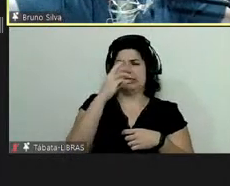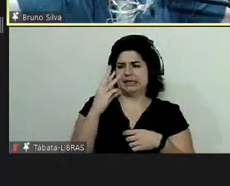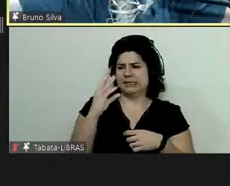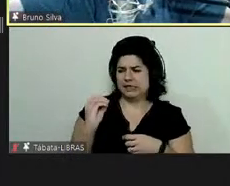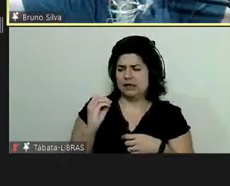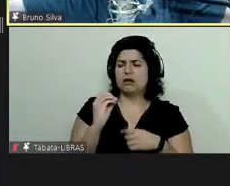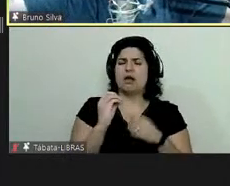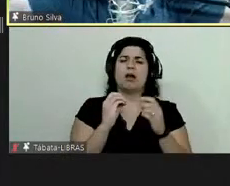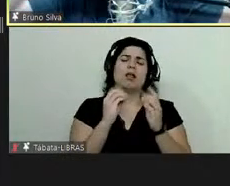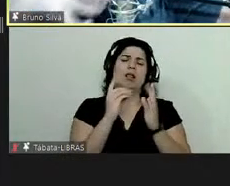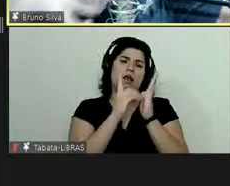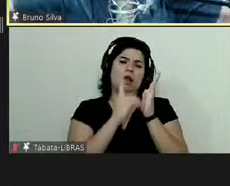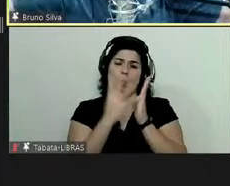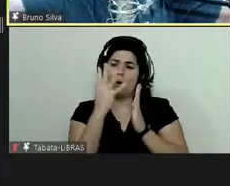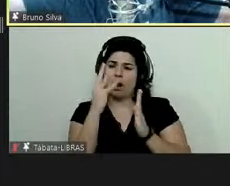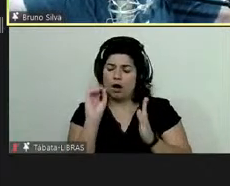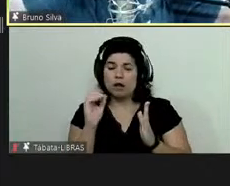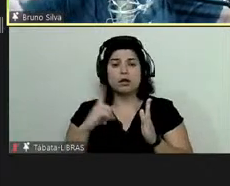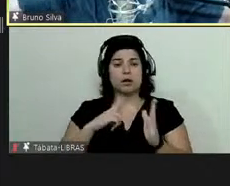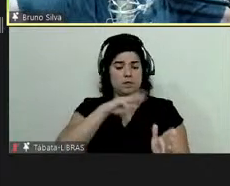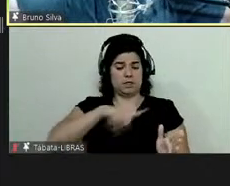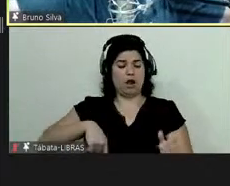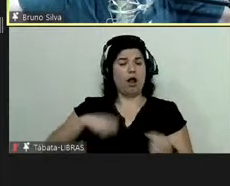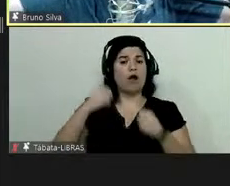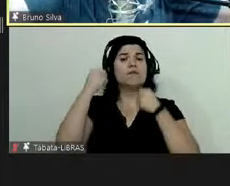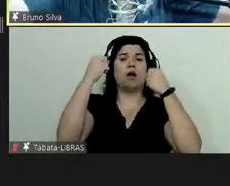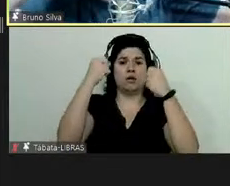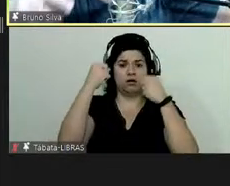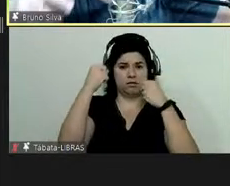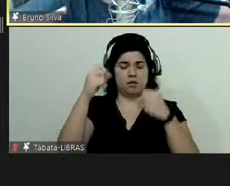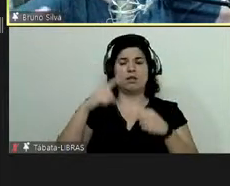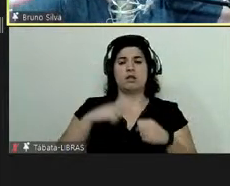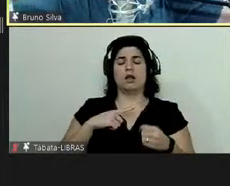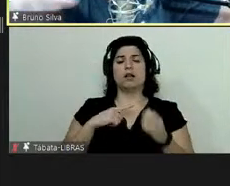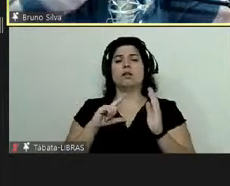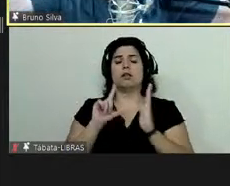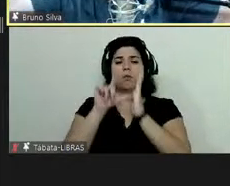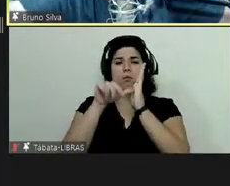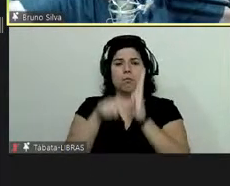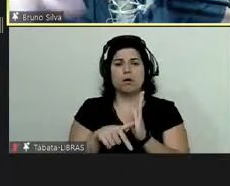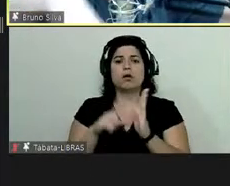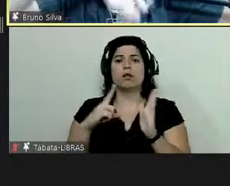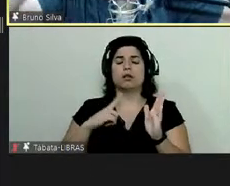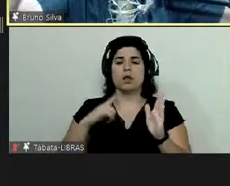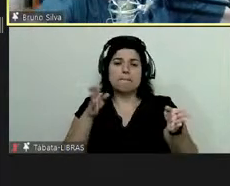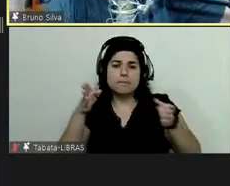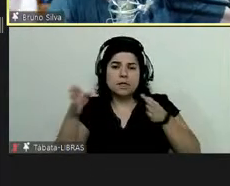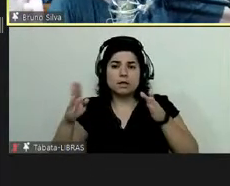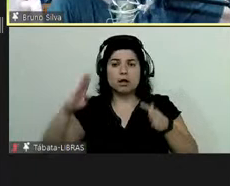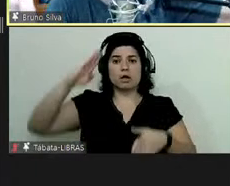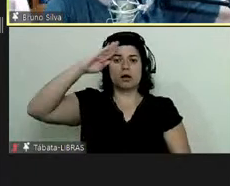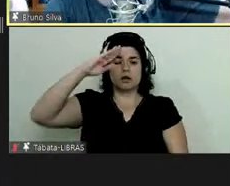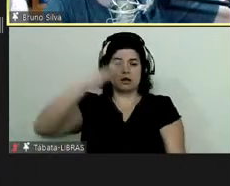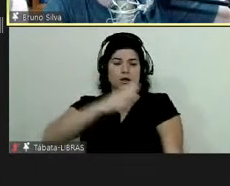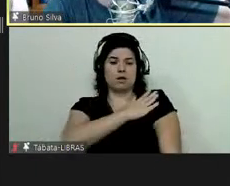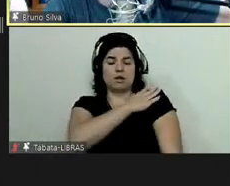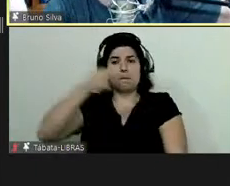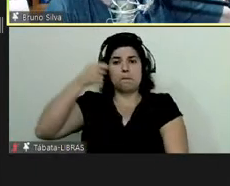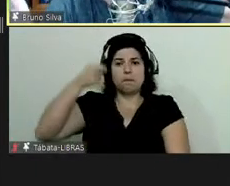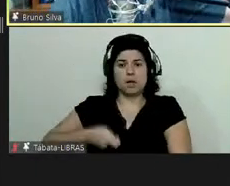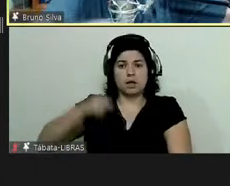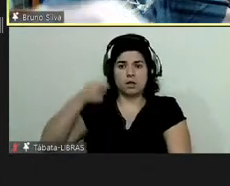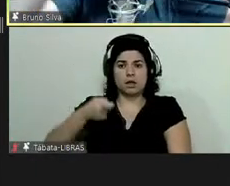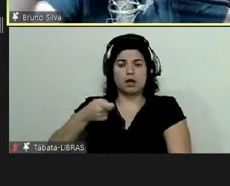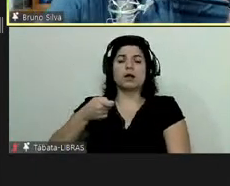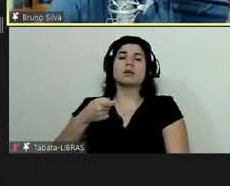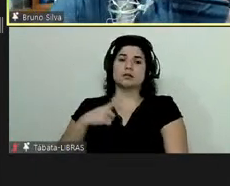democracia dos anos 40 na Presidente esportes etc passa depois o regime militar quer dizer fortíssima centralização